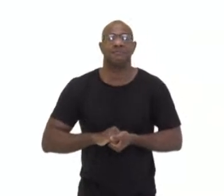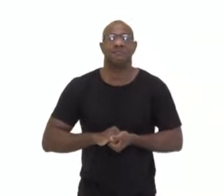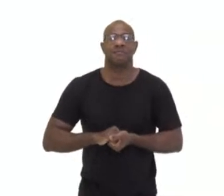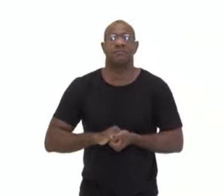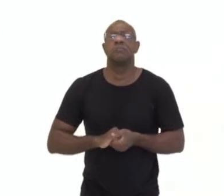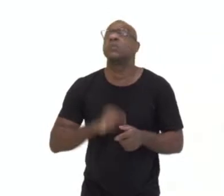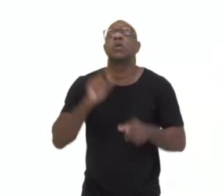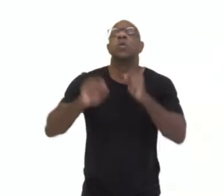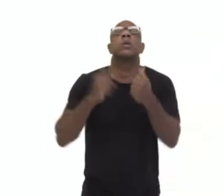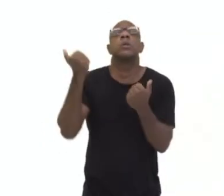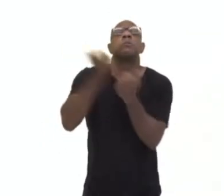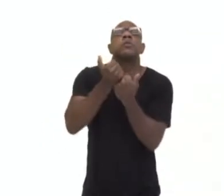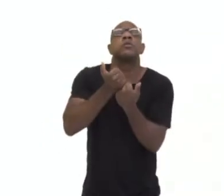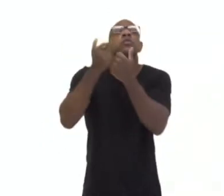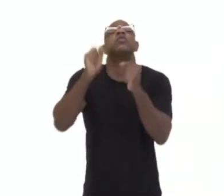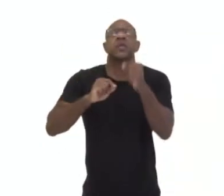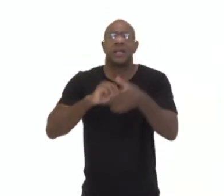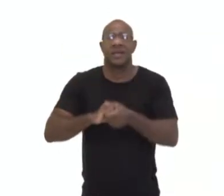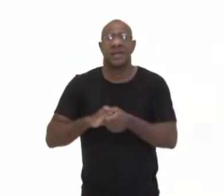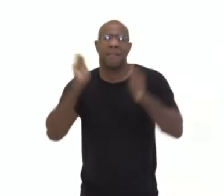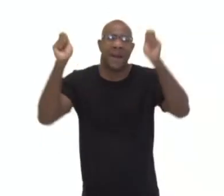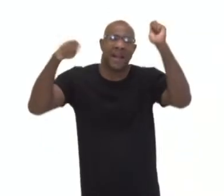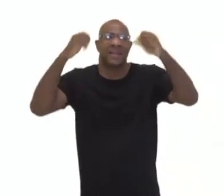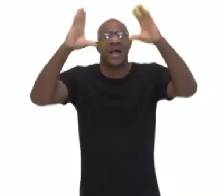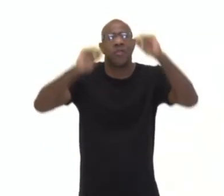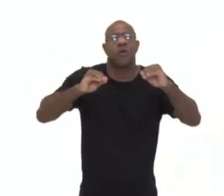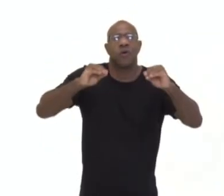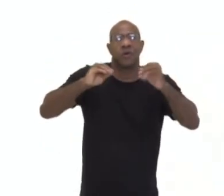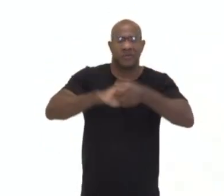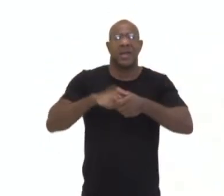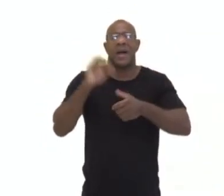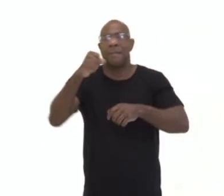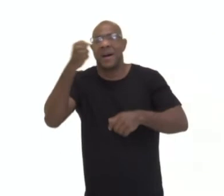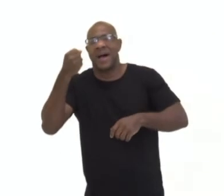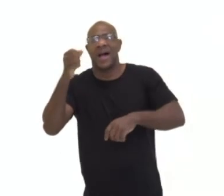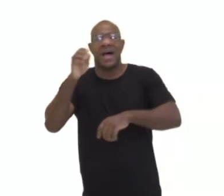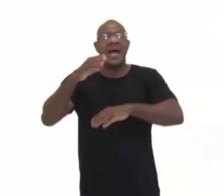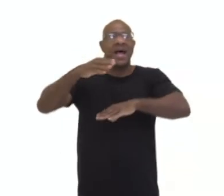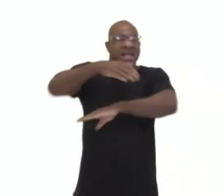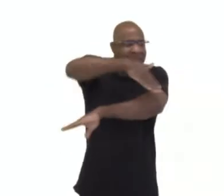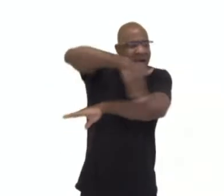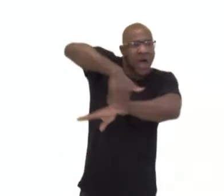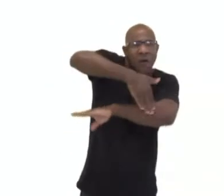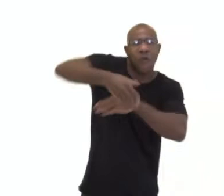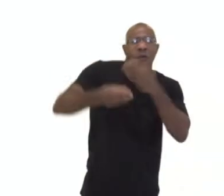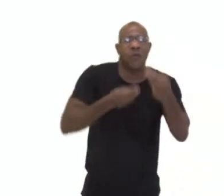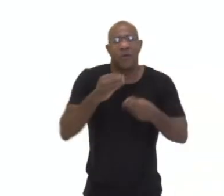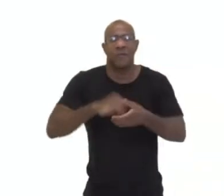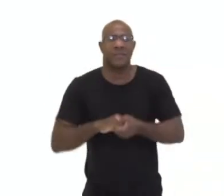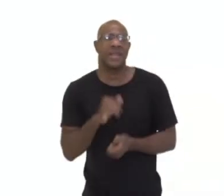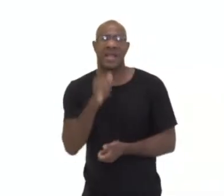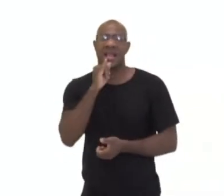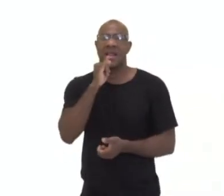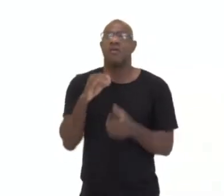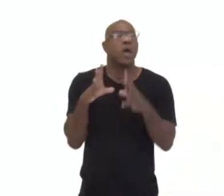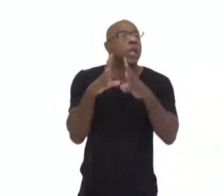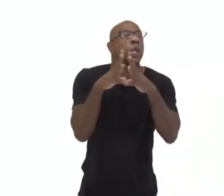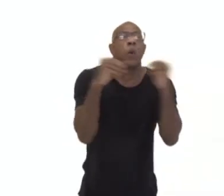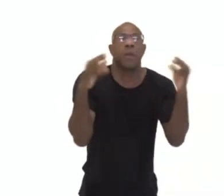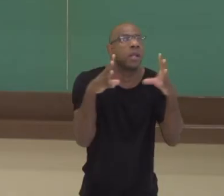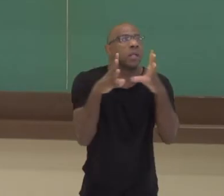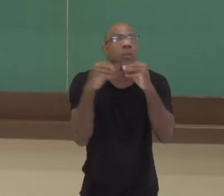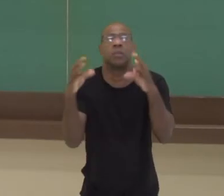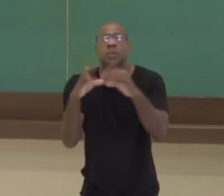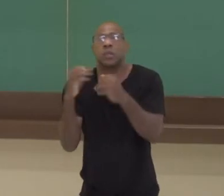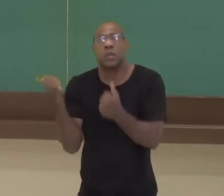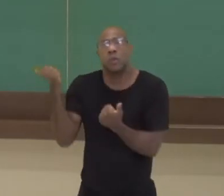O que foi substituindo? Ó? As matinês e as anedotas de rua. Por exemplo, foram sumindo, dando